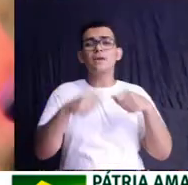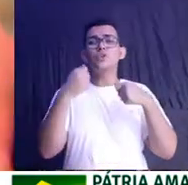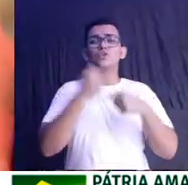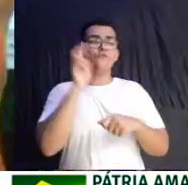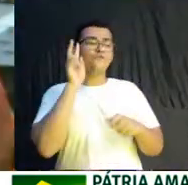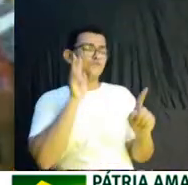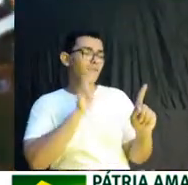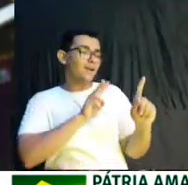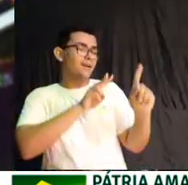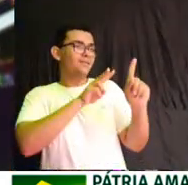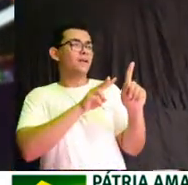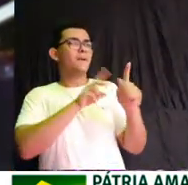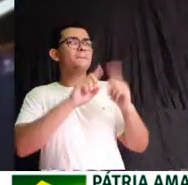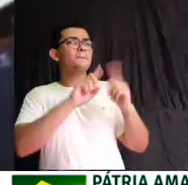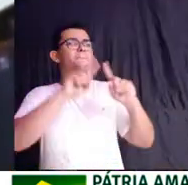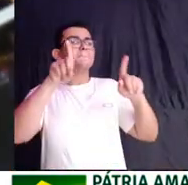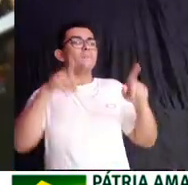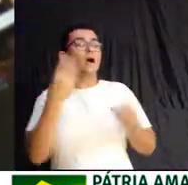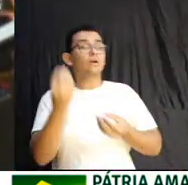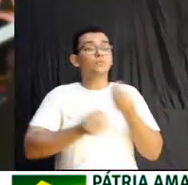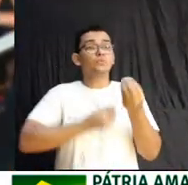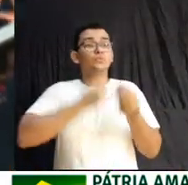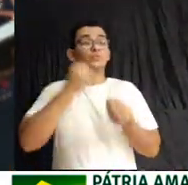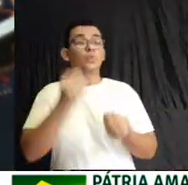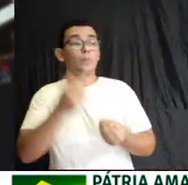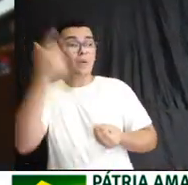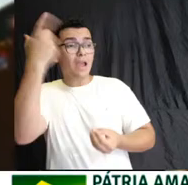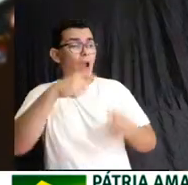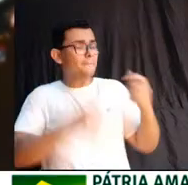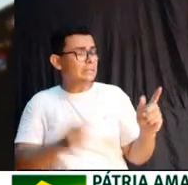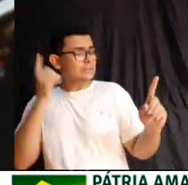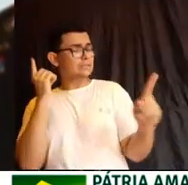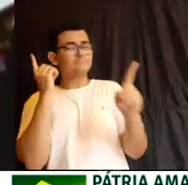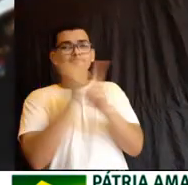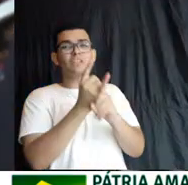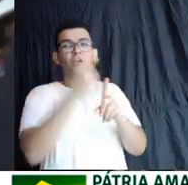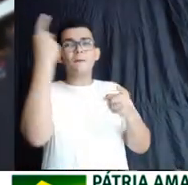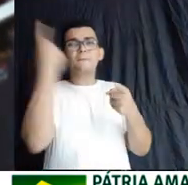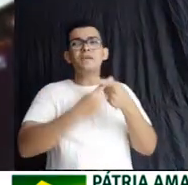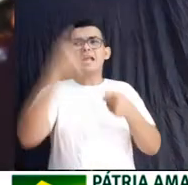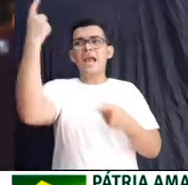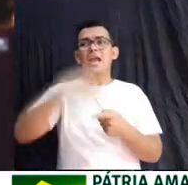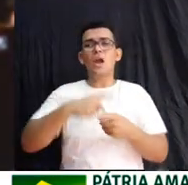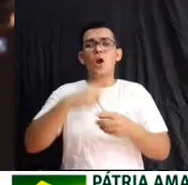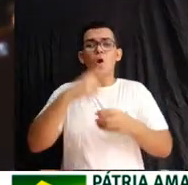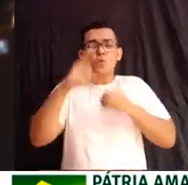que ponto eu vou aguentar. Eu tô ficando louco só de